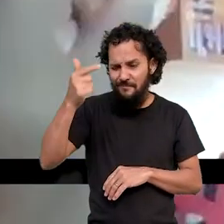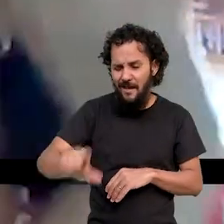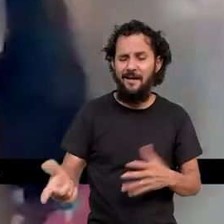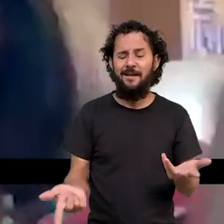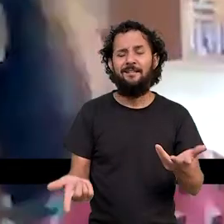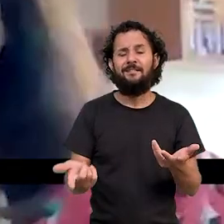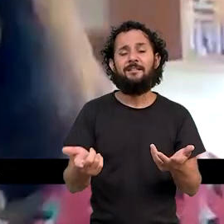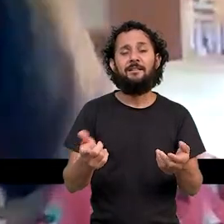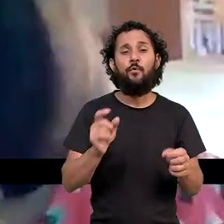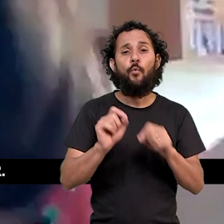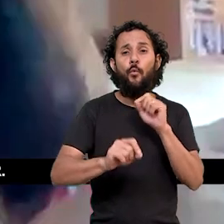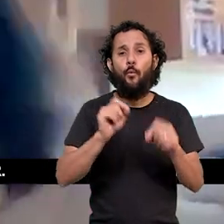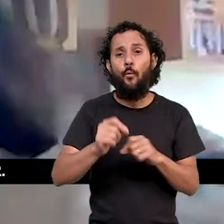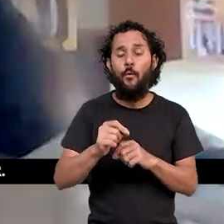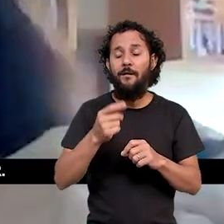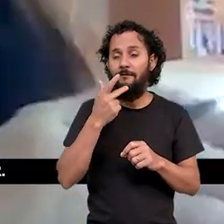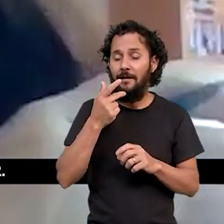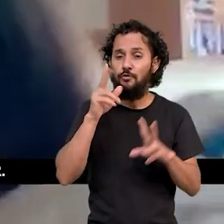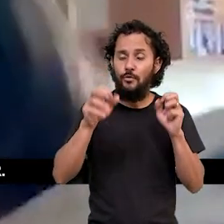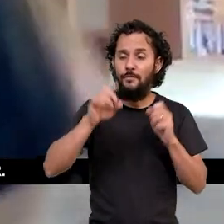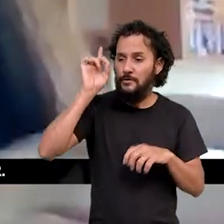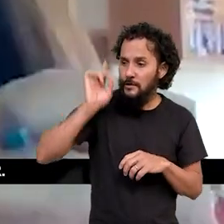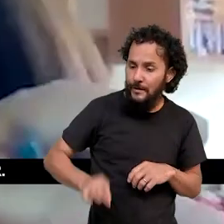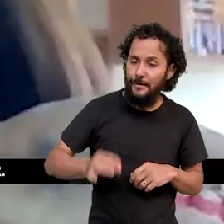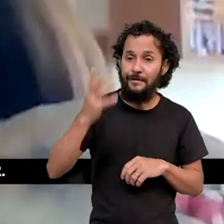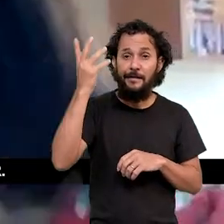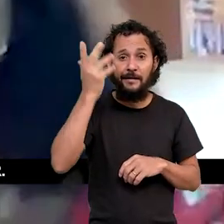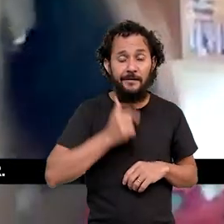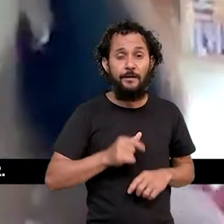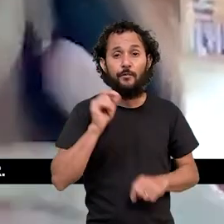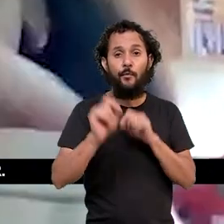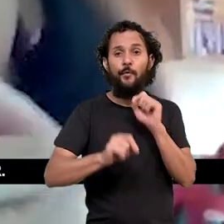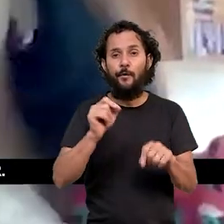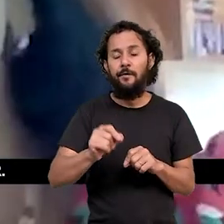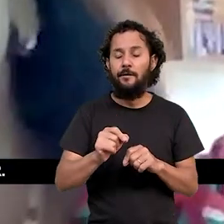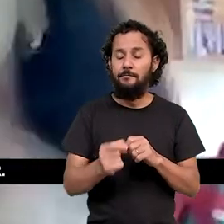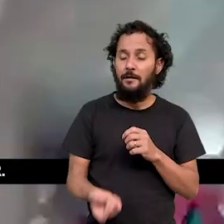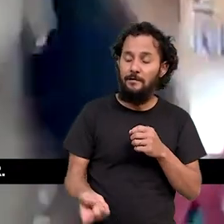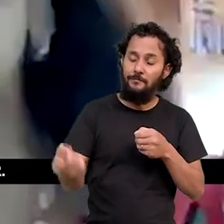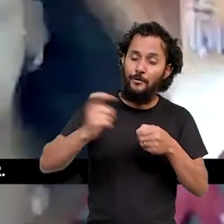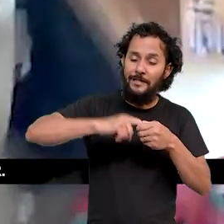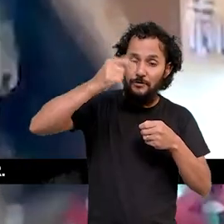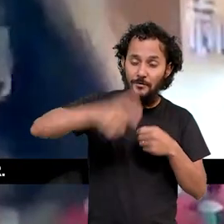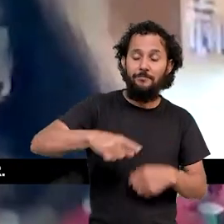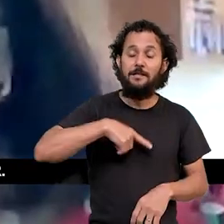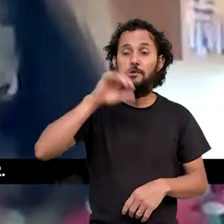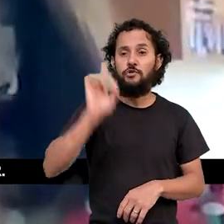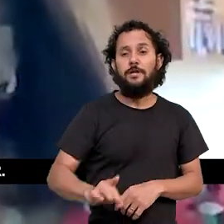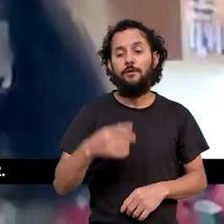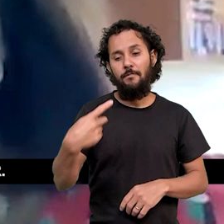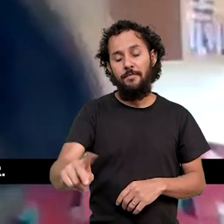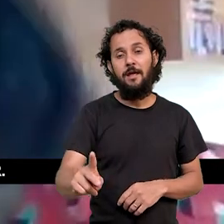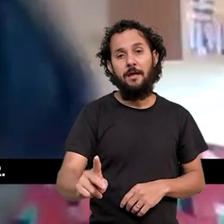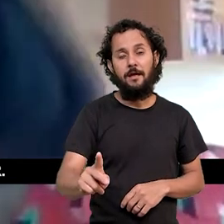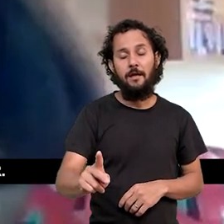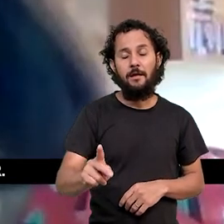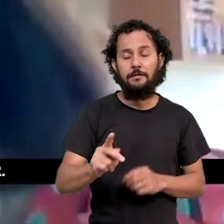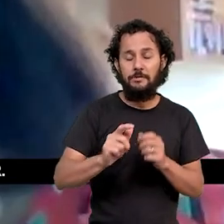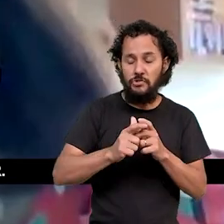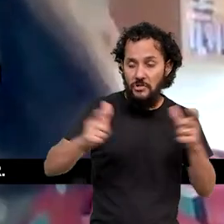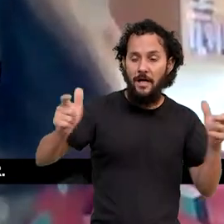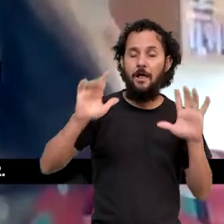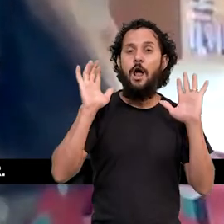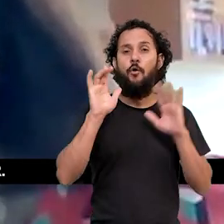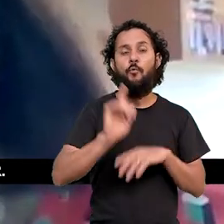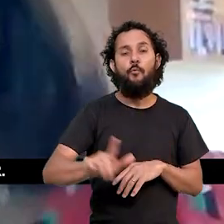Nós vamos voltar à Convenção dos Direitos das Crianças para resgatar os seus direitos na sua